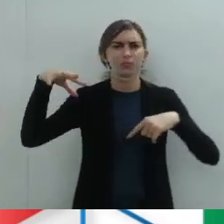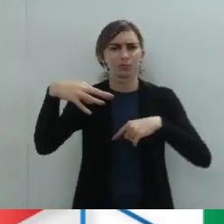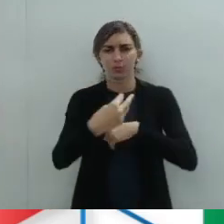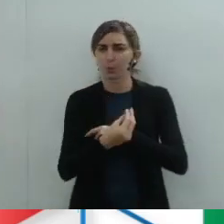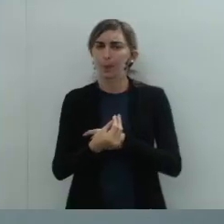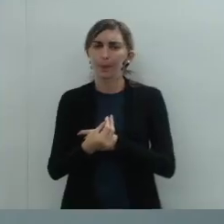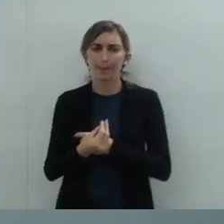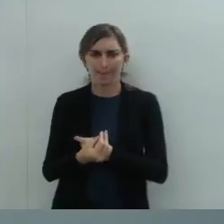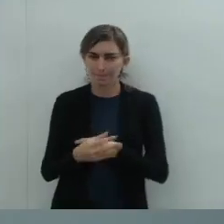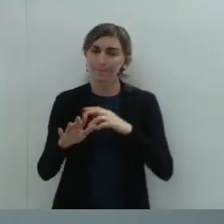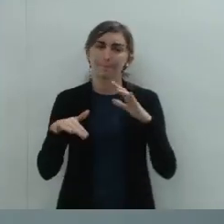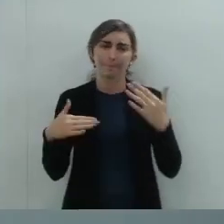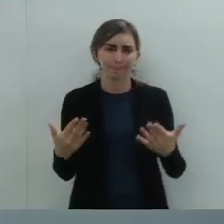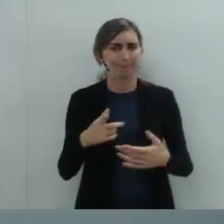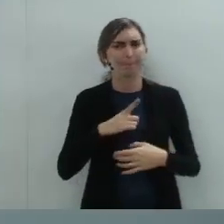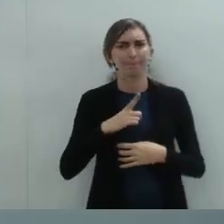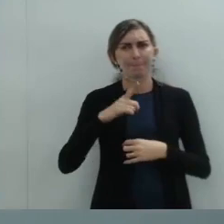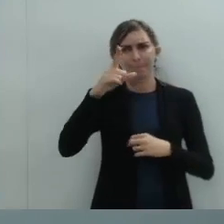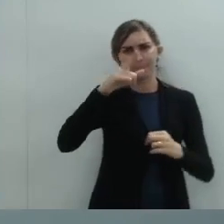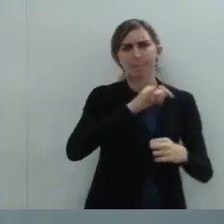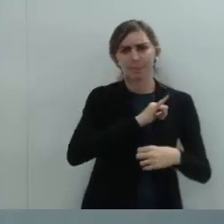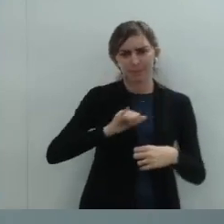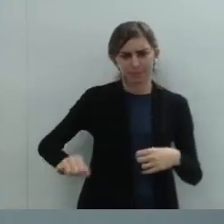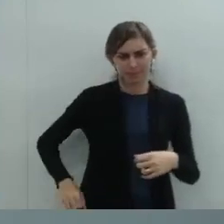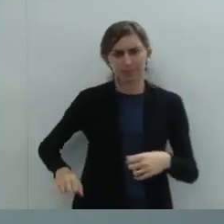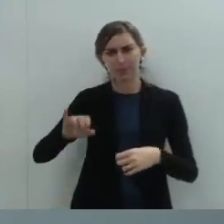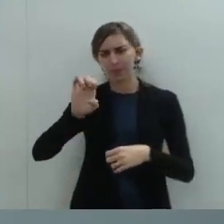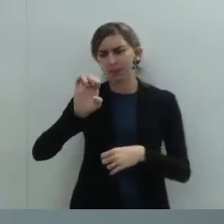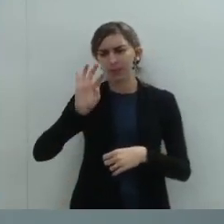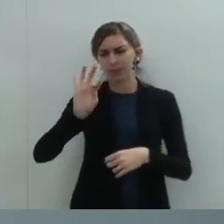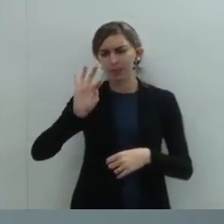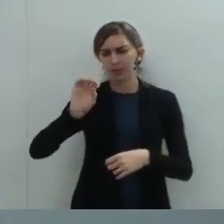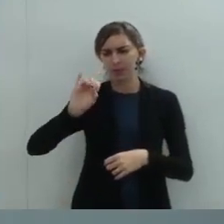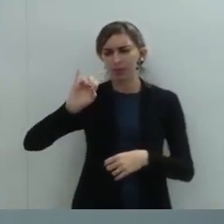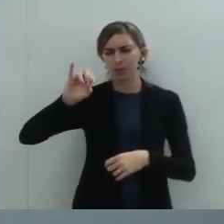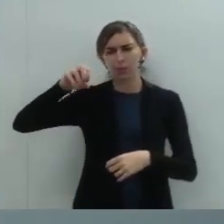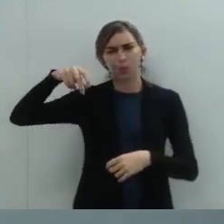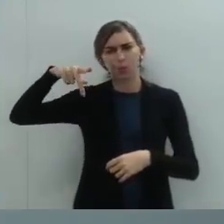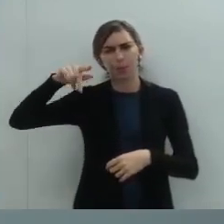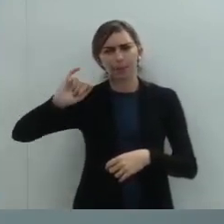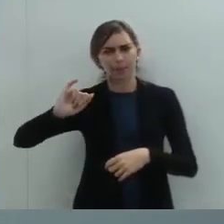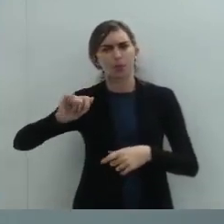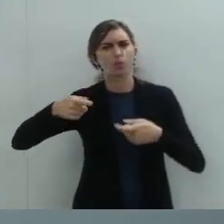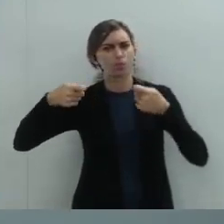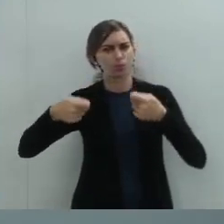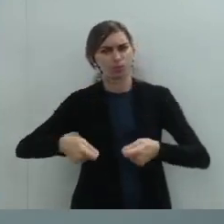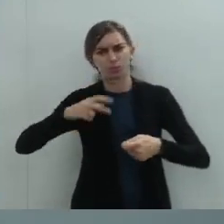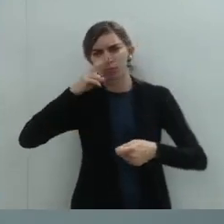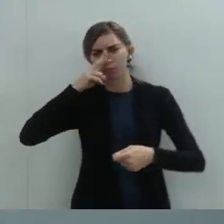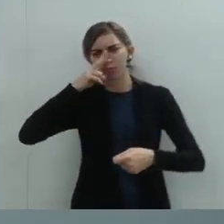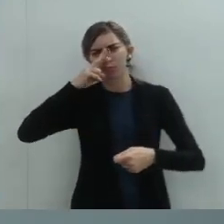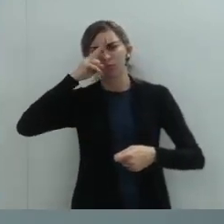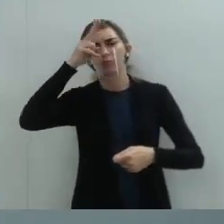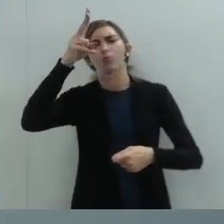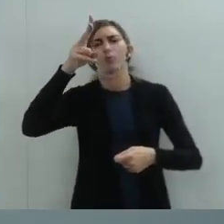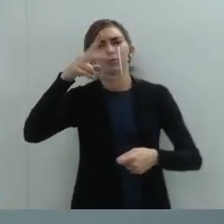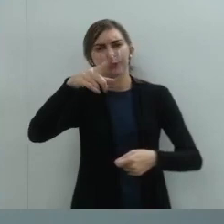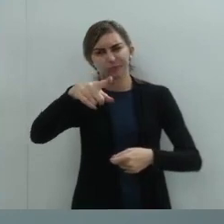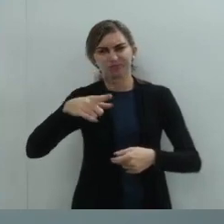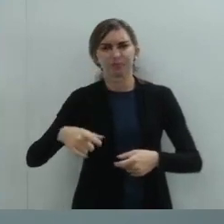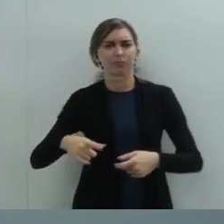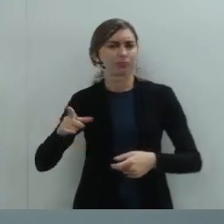Então, a gente tem aí um império da Etiópia que vai ser um império forte ao ponto de a